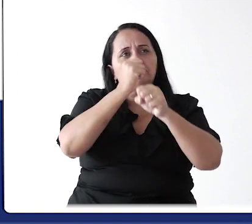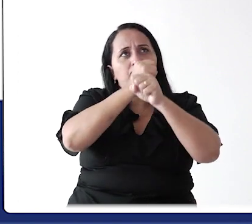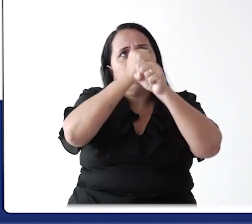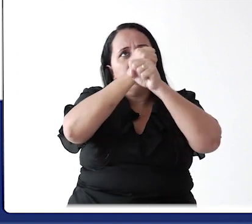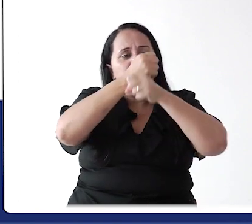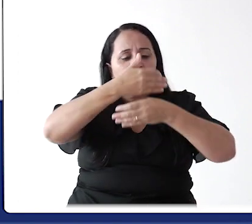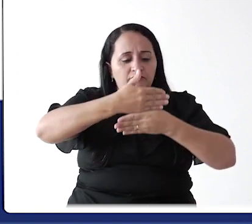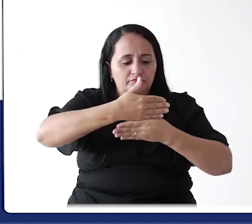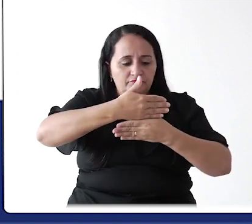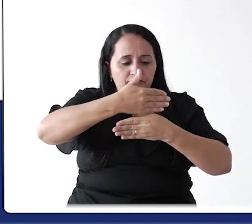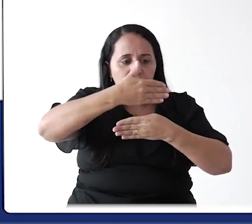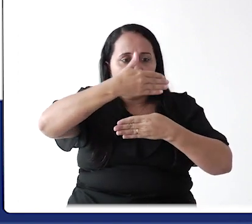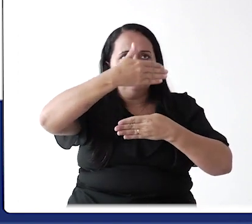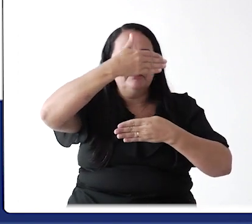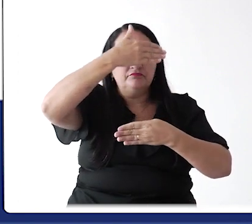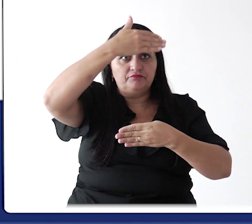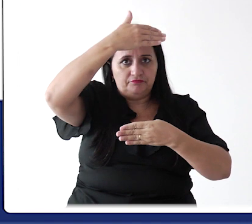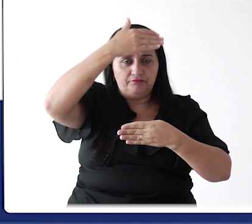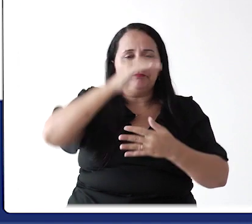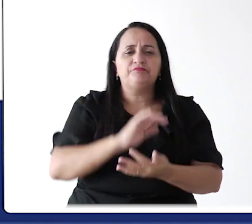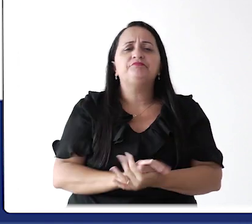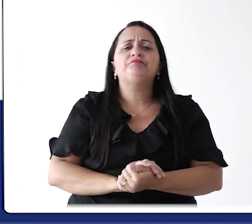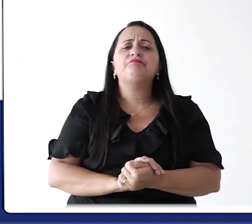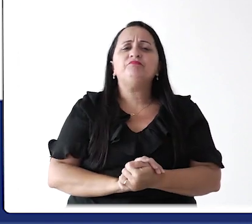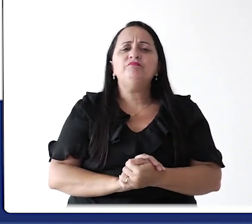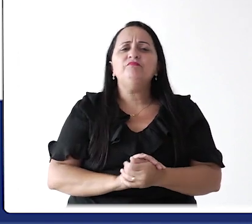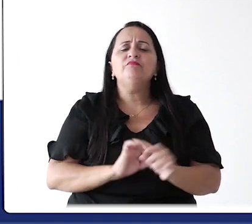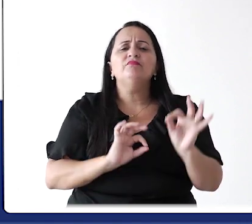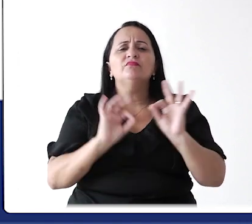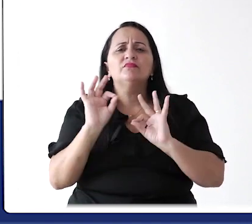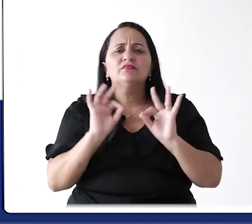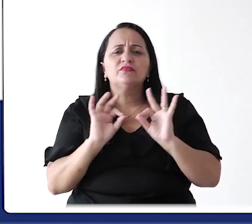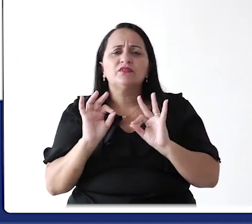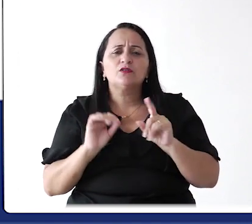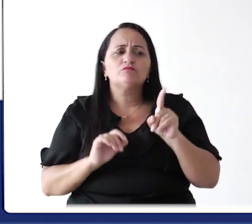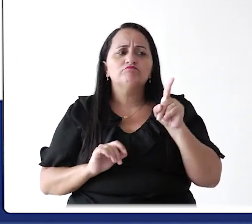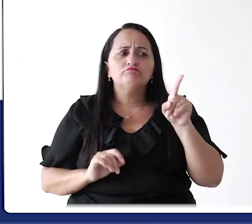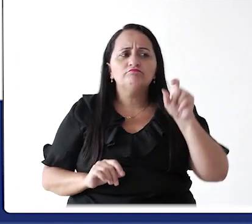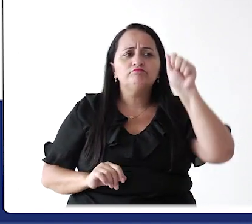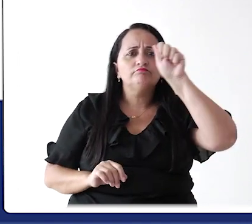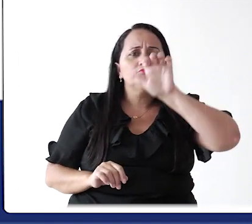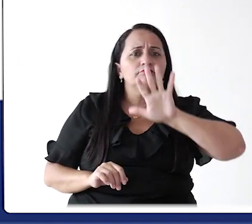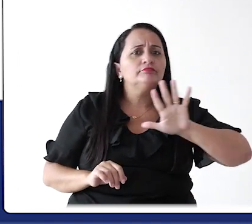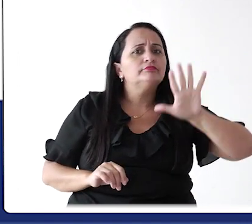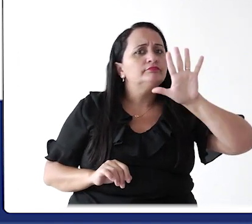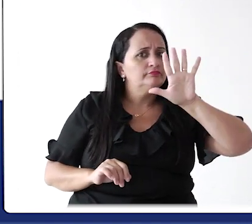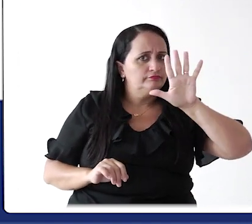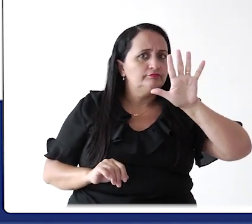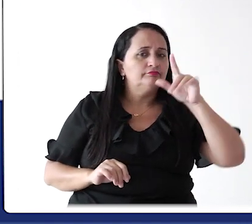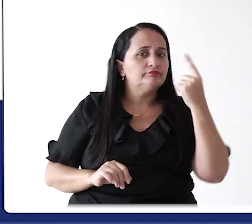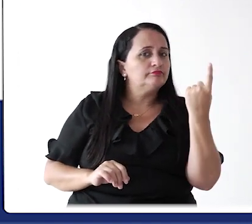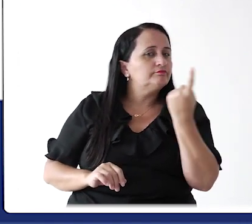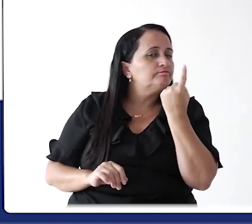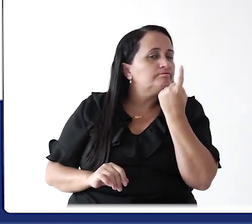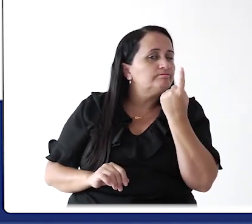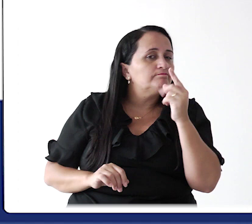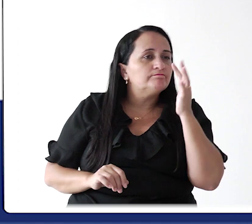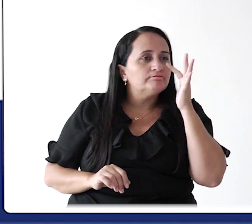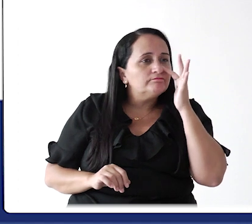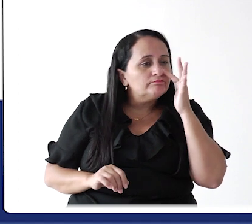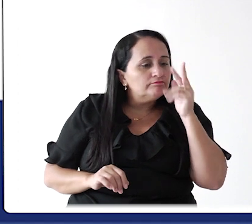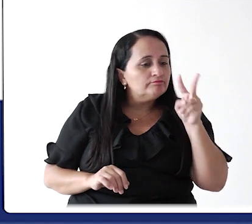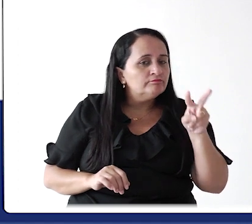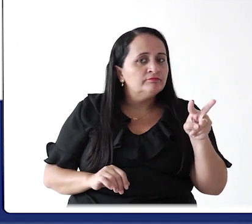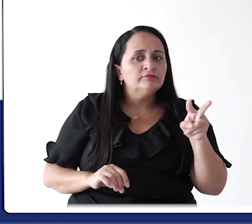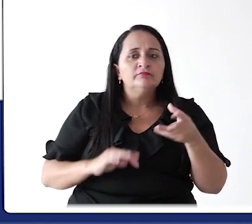muro. E exatamente assim a construção de um texto. Um texto, ele não se constrói